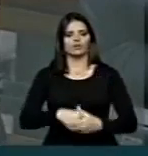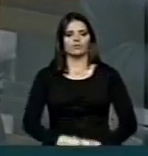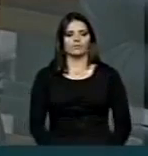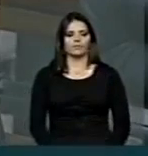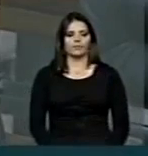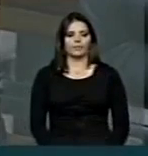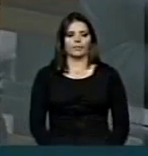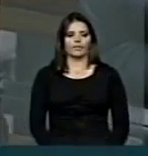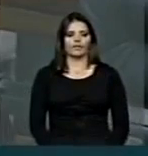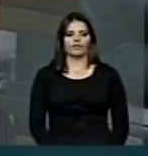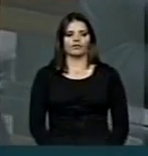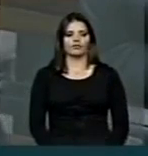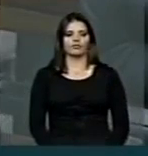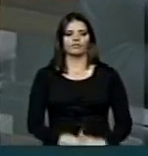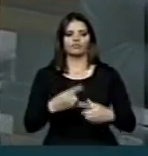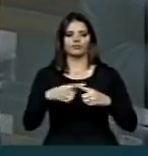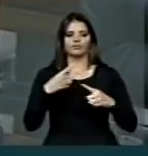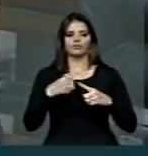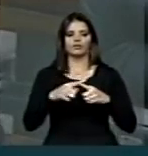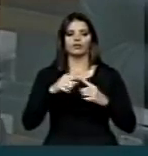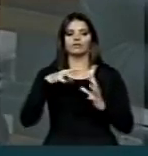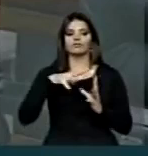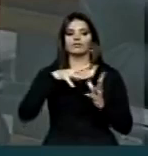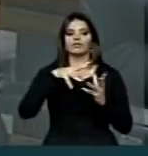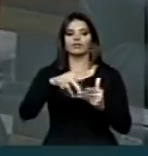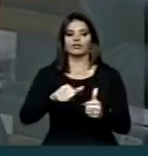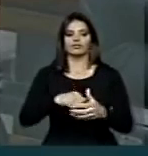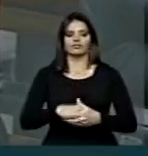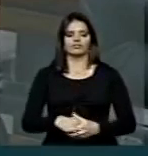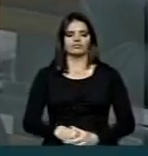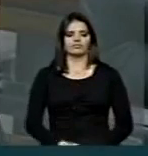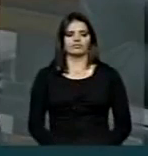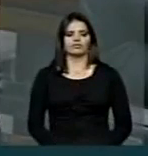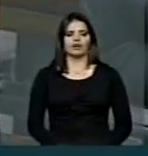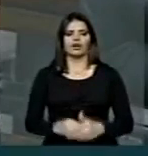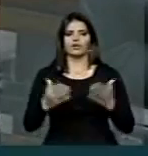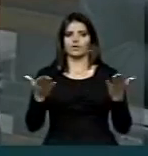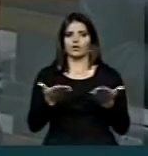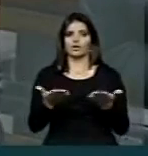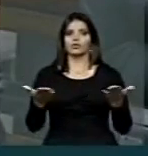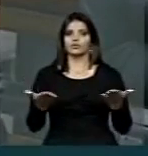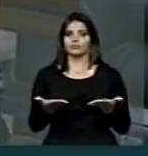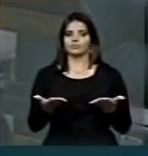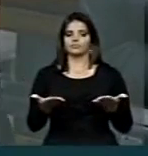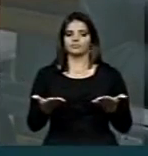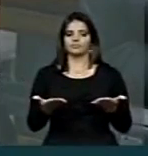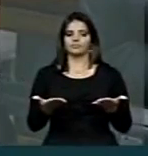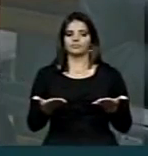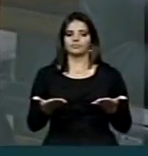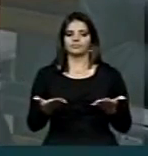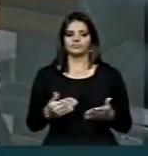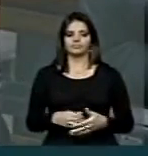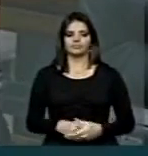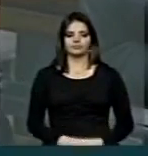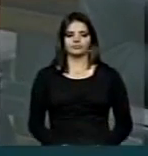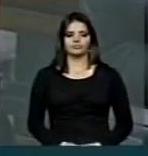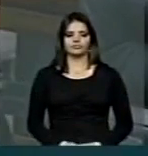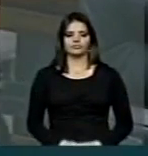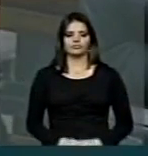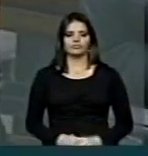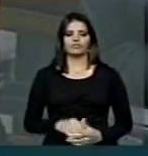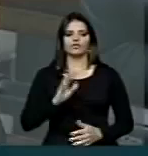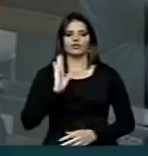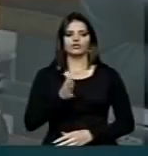internacional padrão Internacional e RFS e agora mesmo com o passado